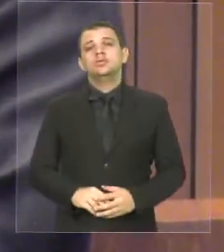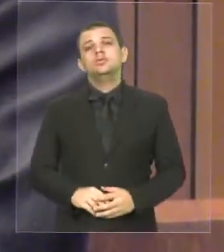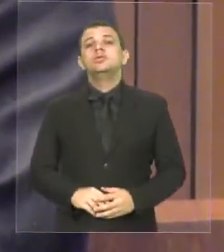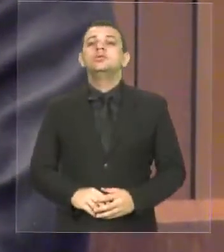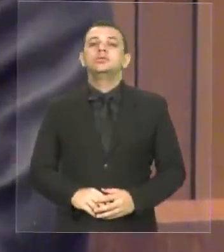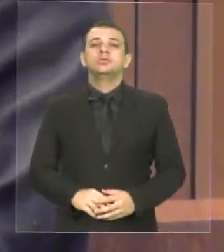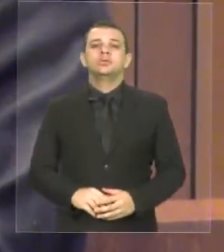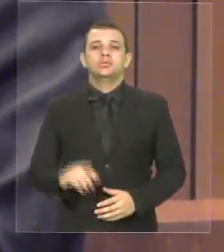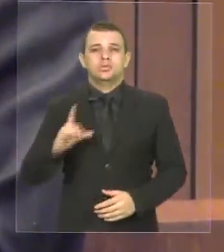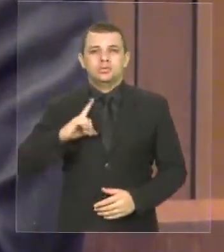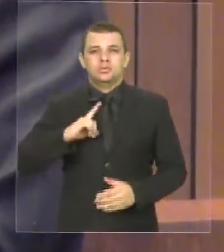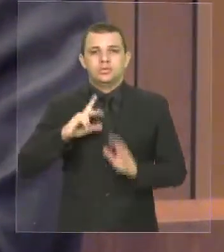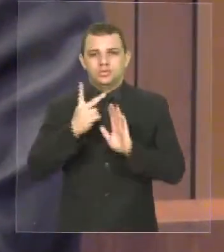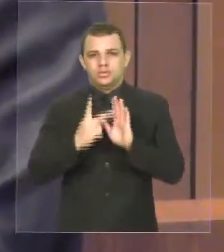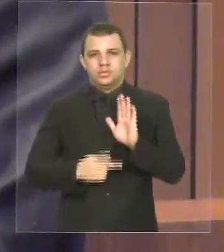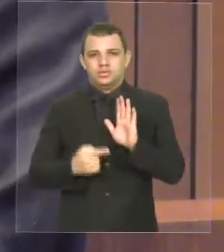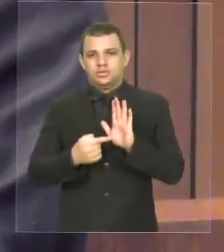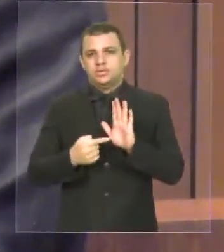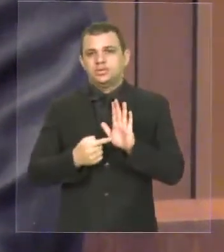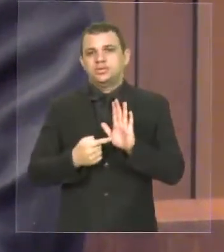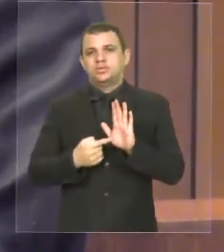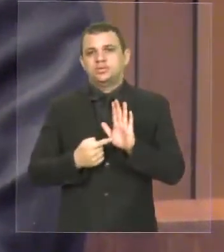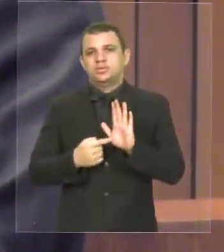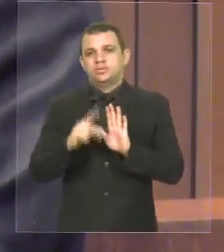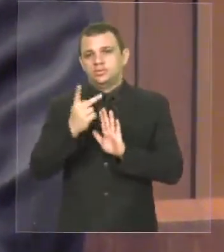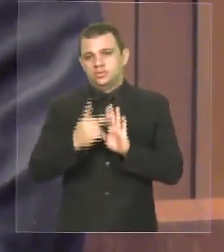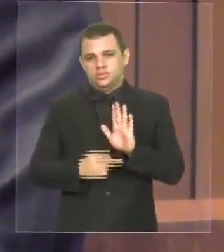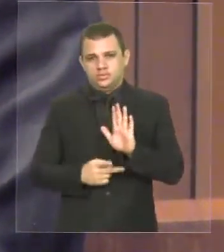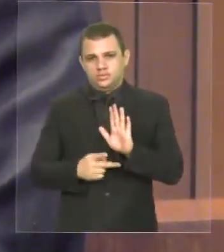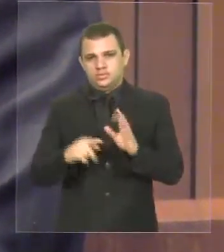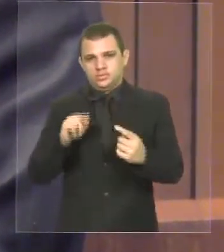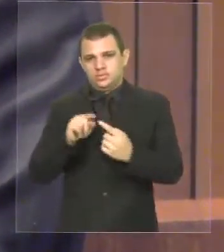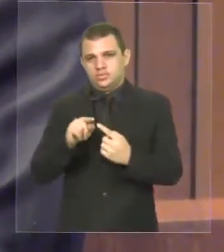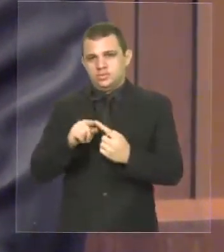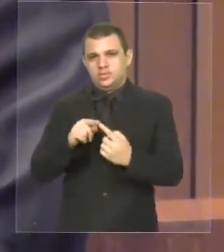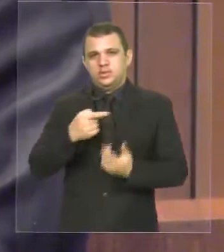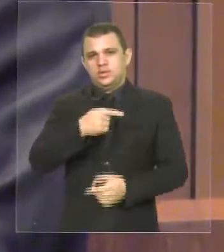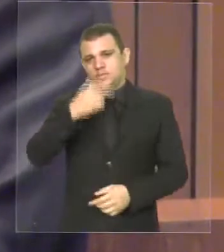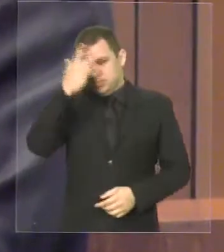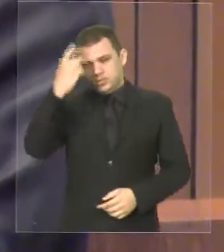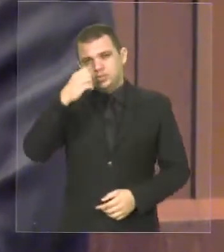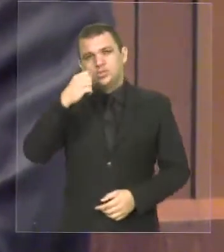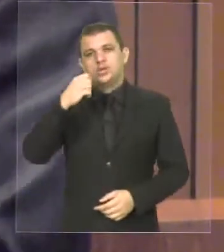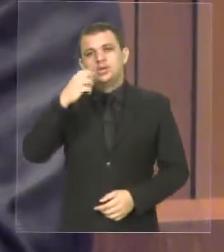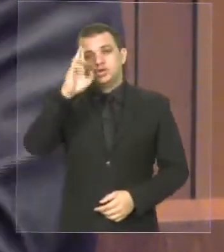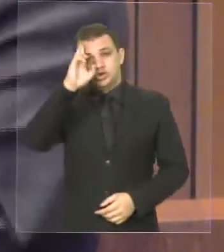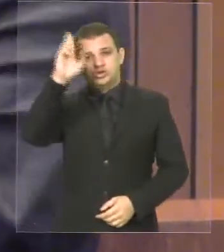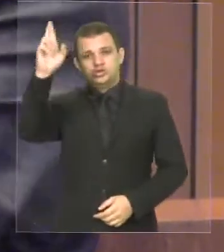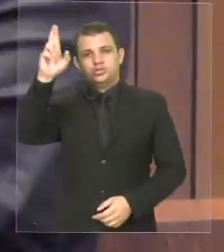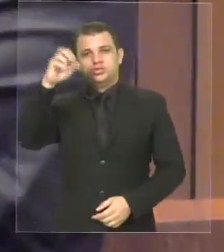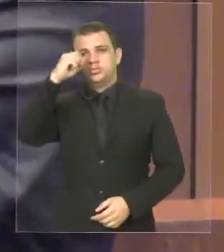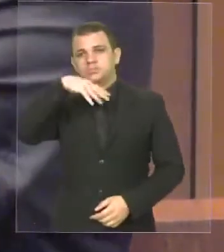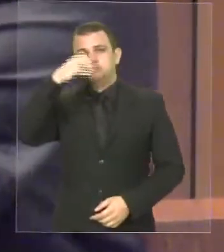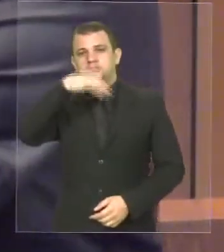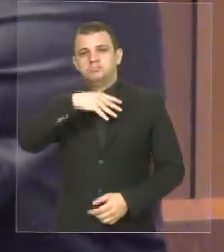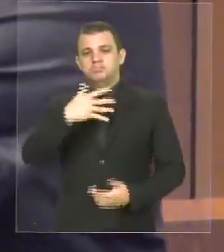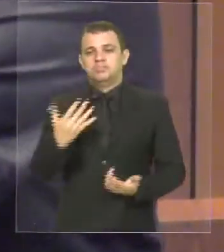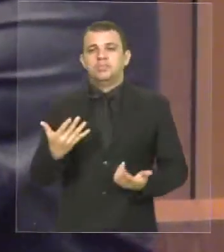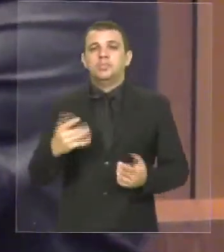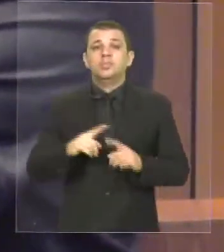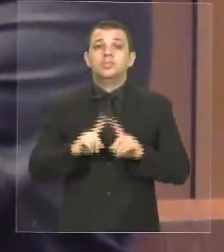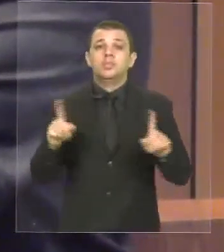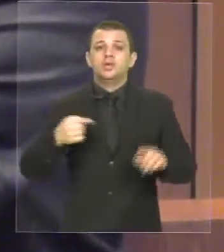o projeto relativamente ao abuso de autoridade. E nós ficamos